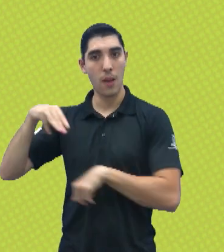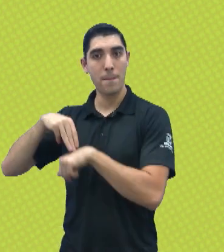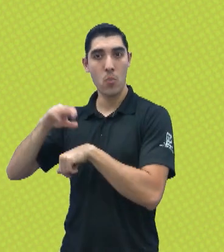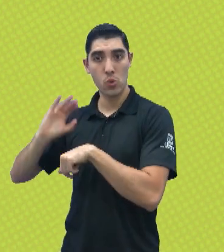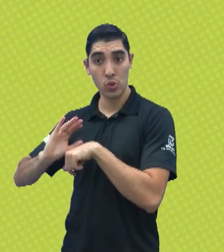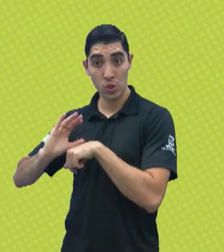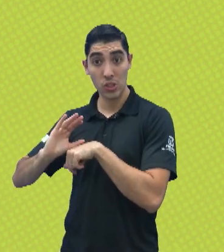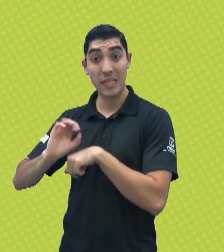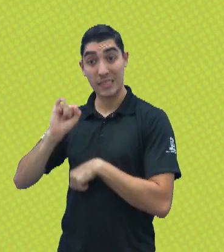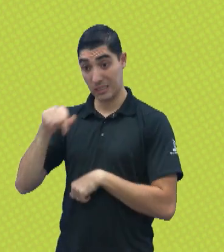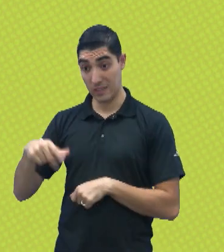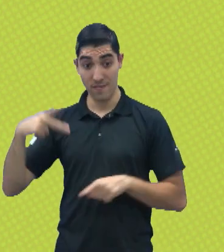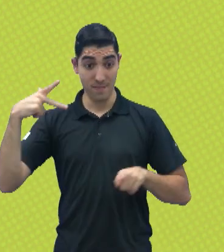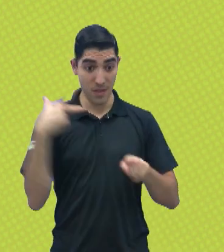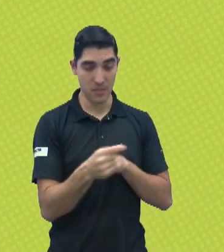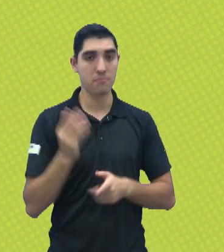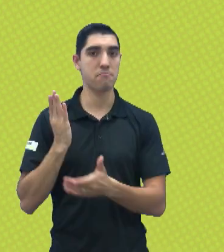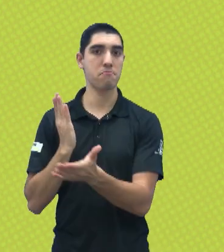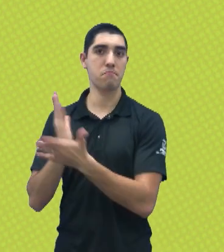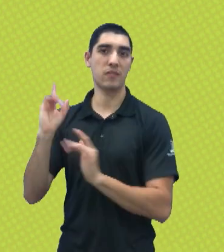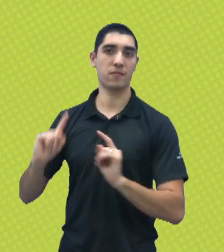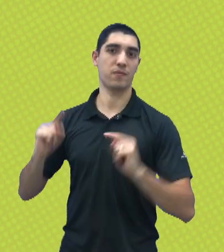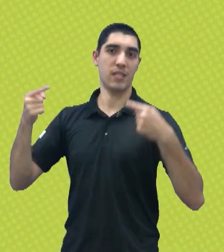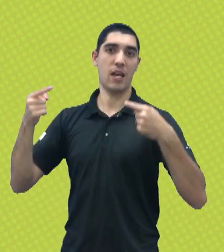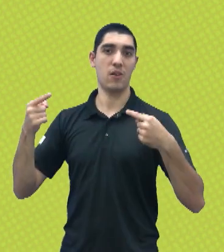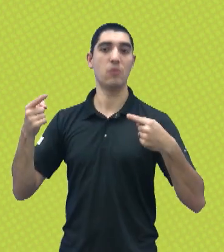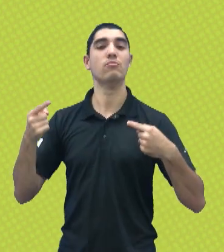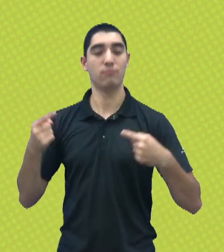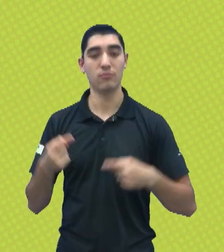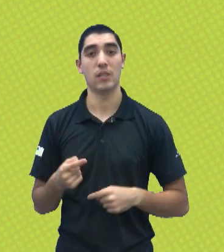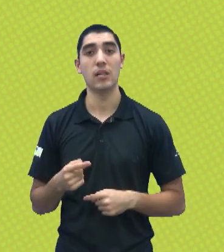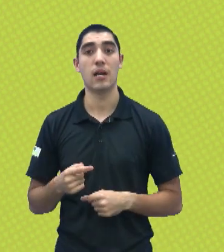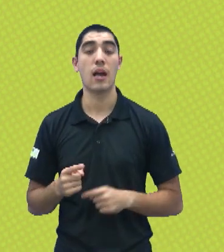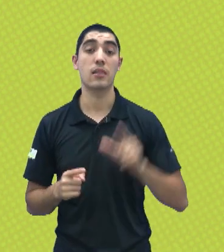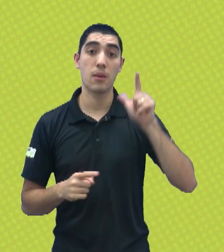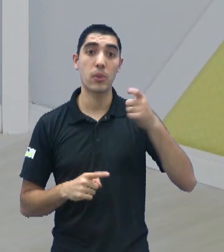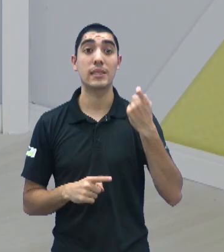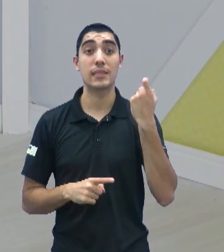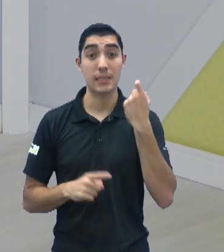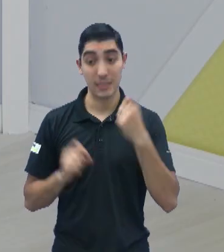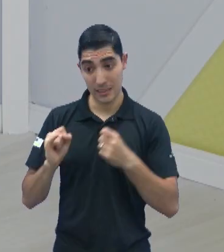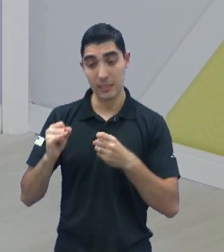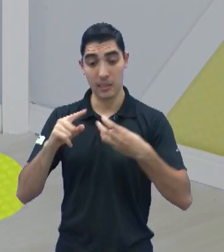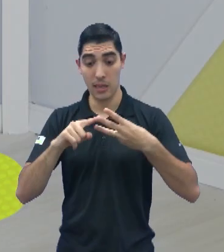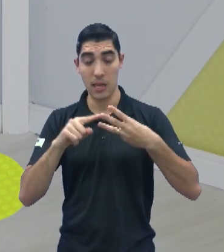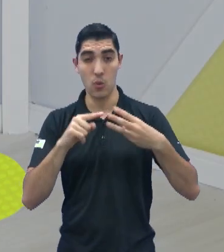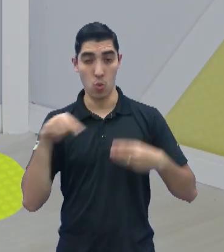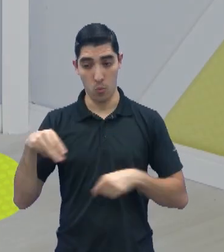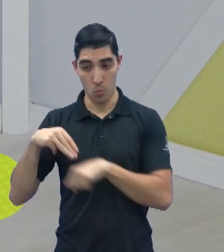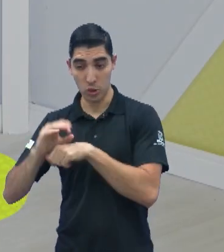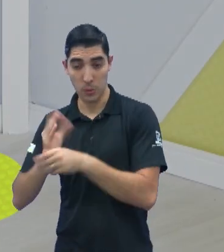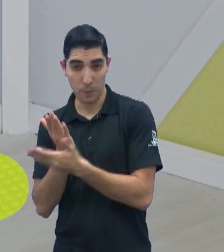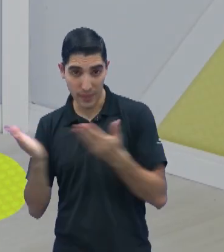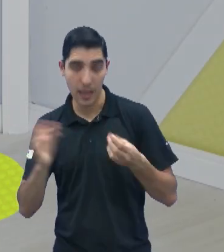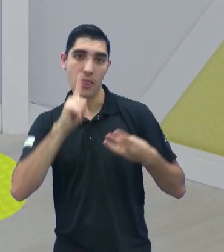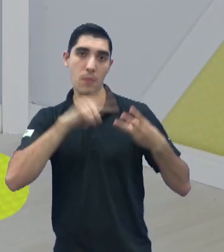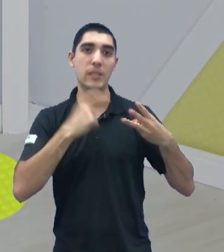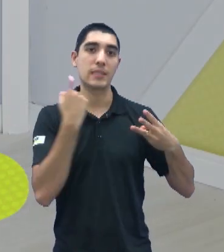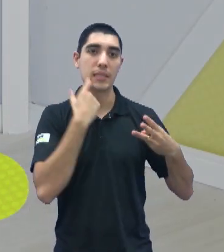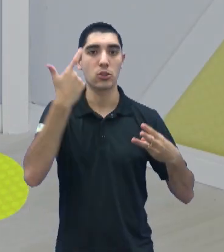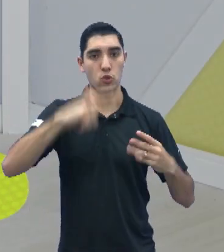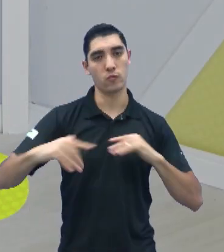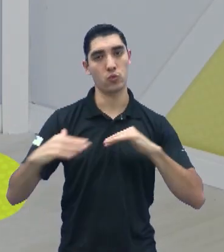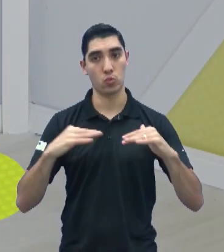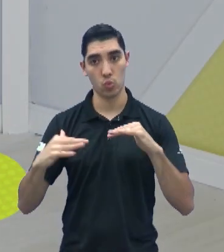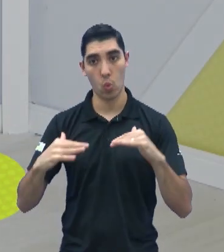vencer, vai para a final. Se empatar a série, na sexta-feira tem o jogo 2 e decisivo neste playoff. A gente vai informando para você